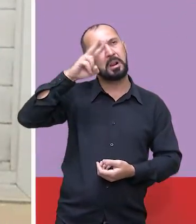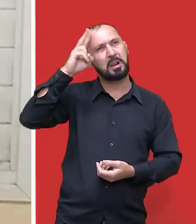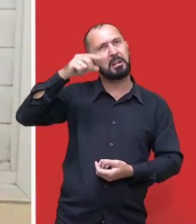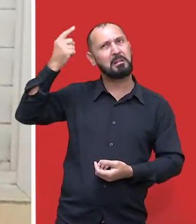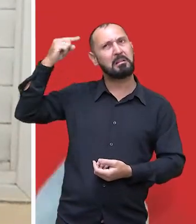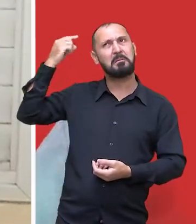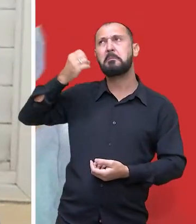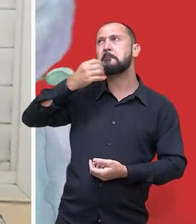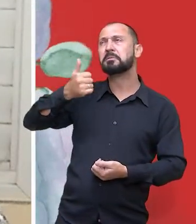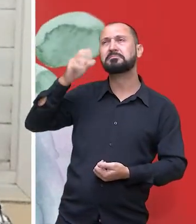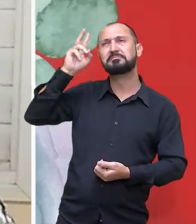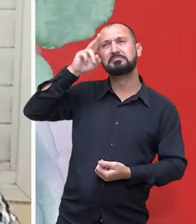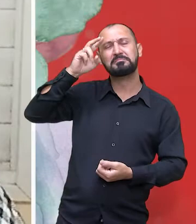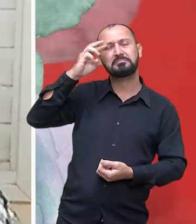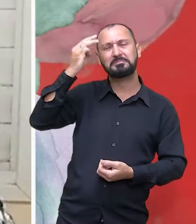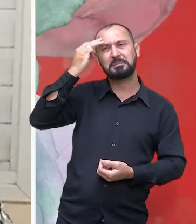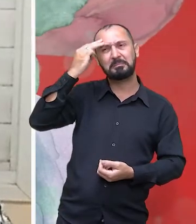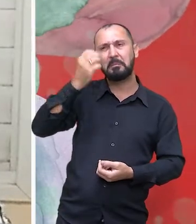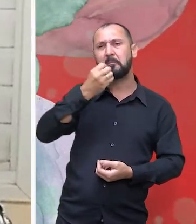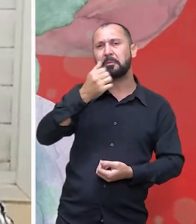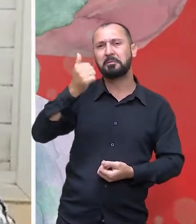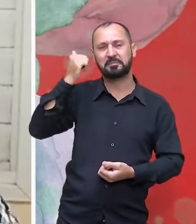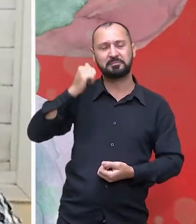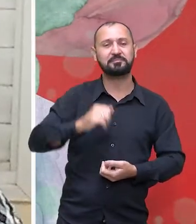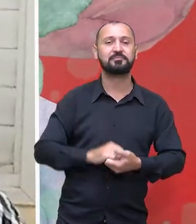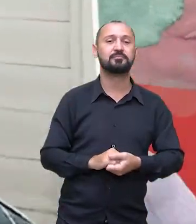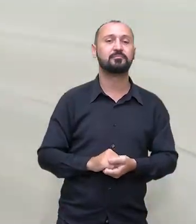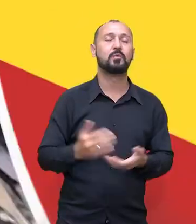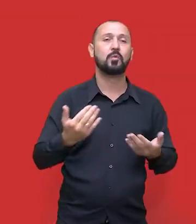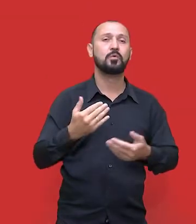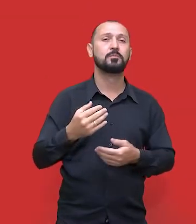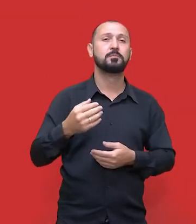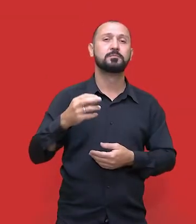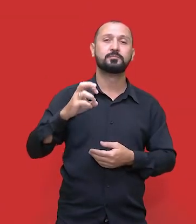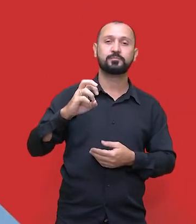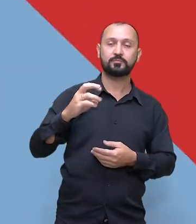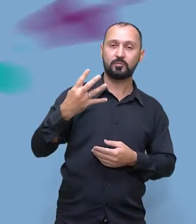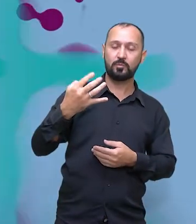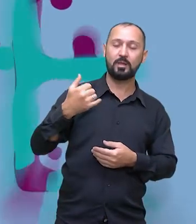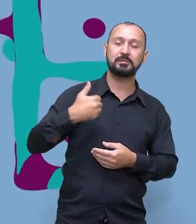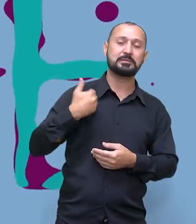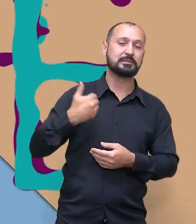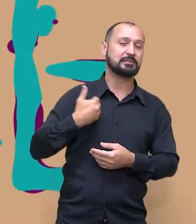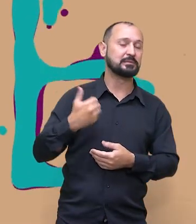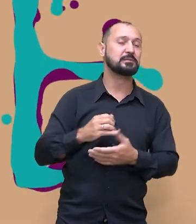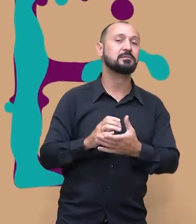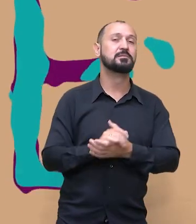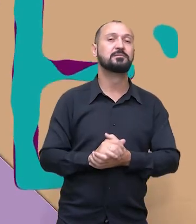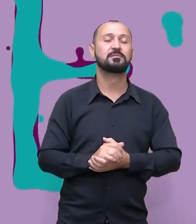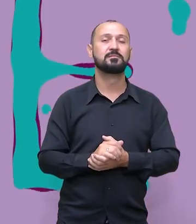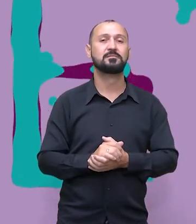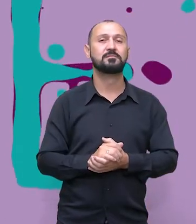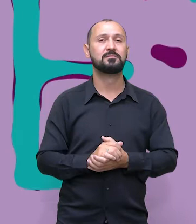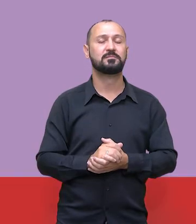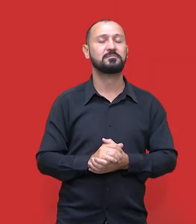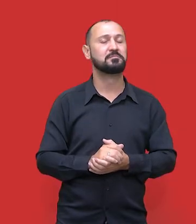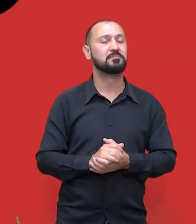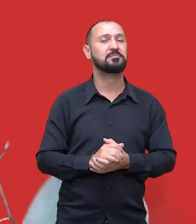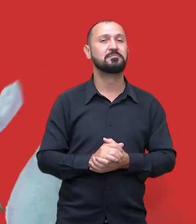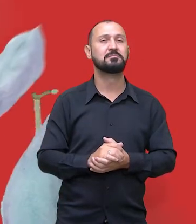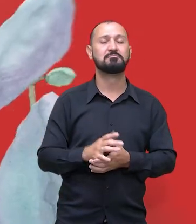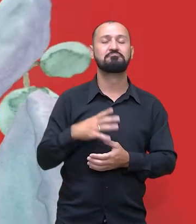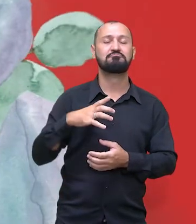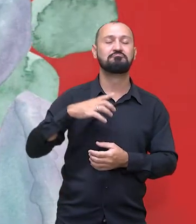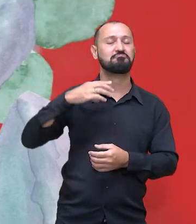tenho boas lembranças do Ginga Companhia de Dança. Eu hoje, aos meus 54 anos,